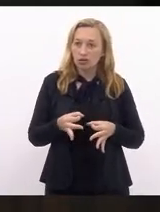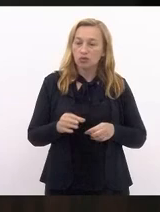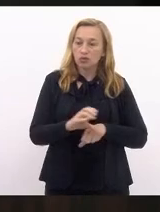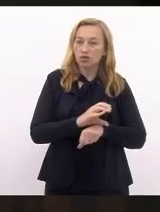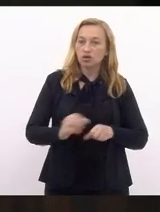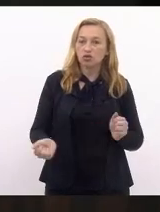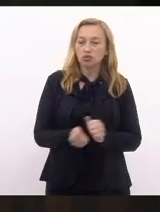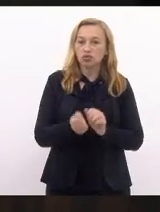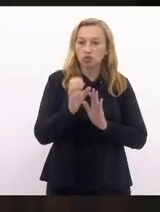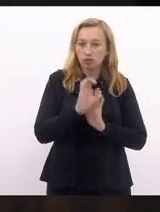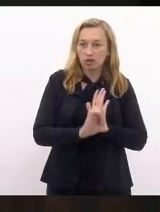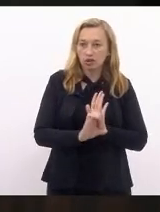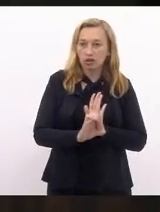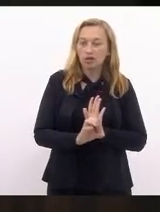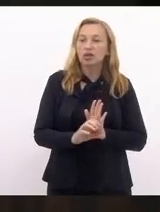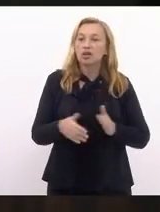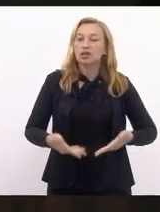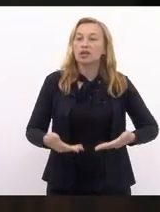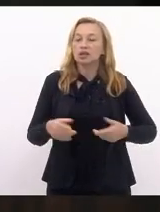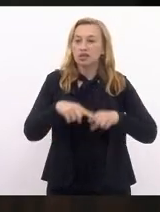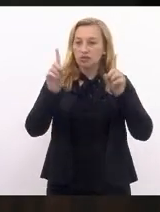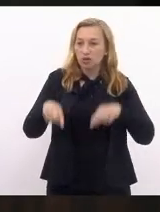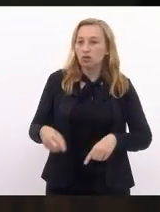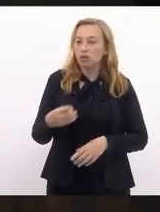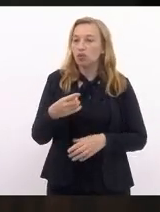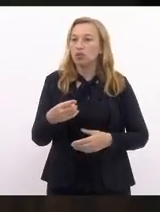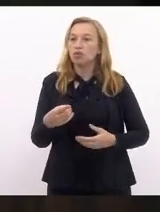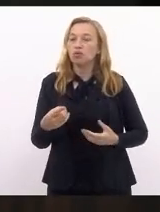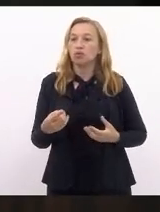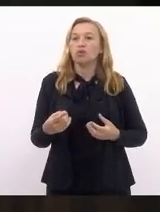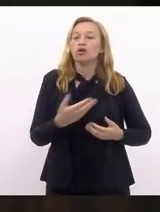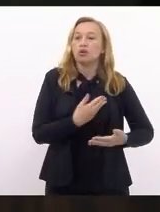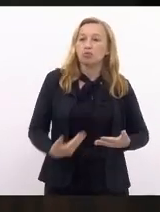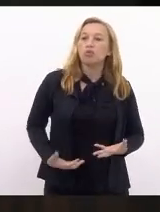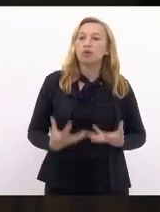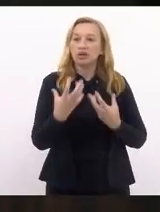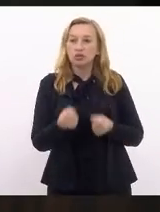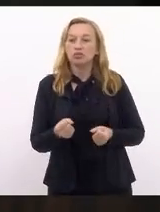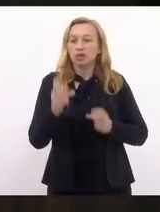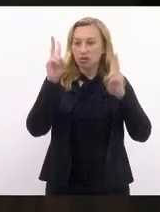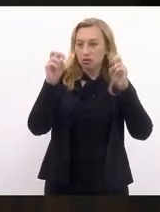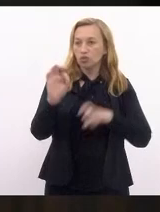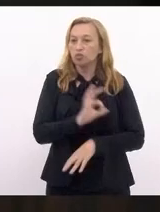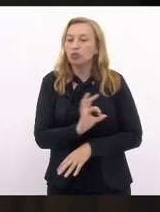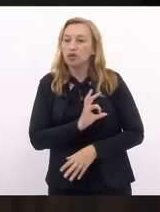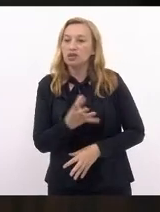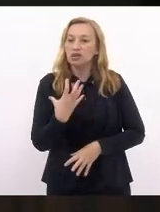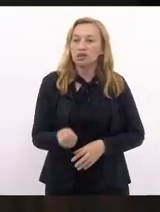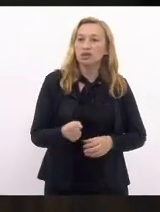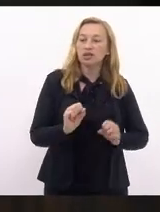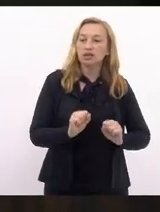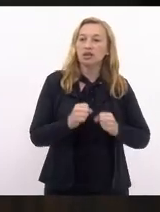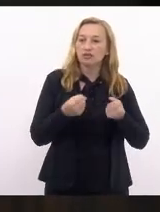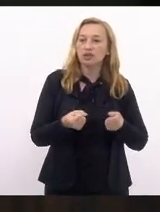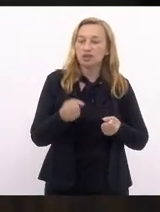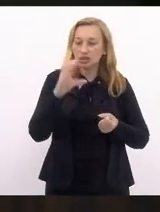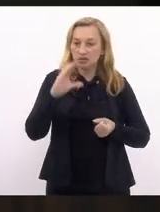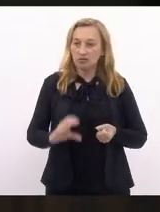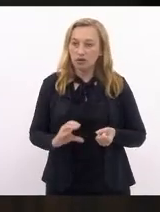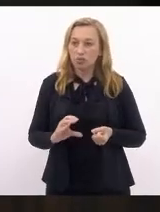condicionalidade com emendar servidor de ponto favorável segurança pública e assuntos de polícia favorável Defesa Civil